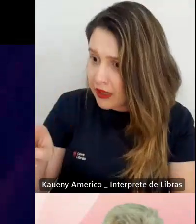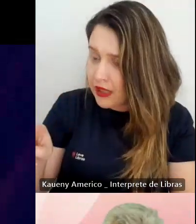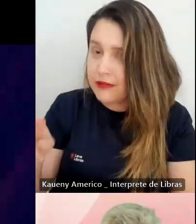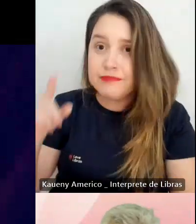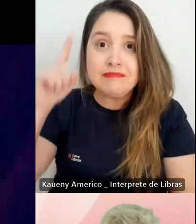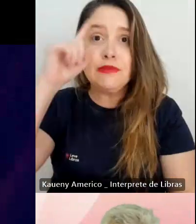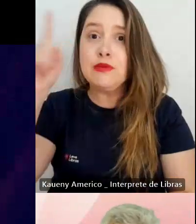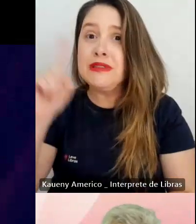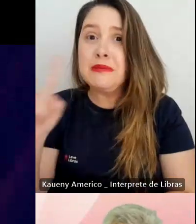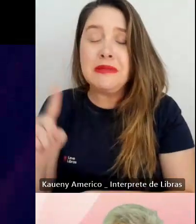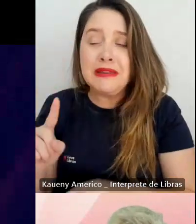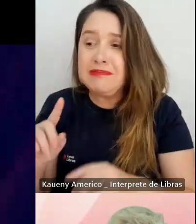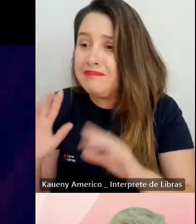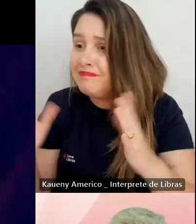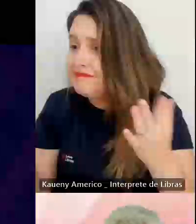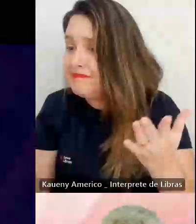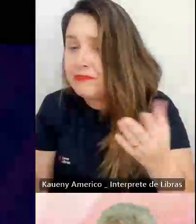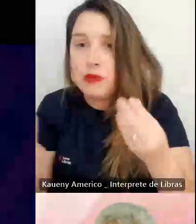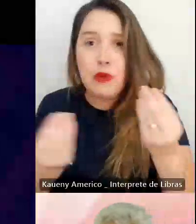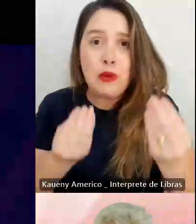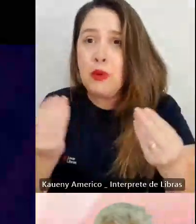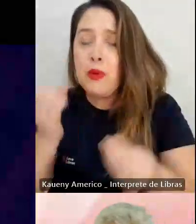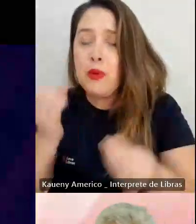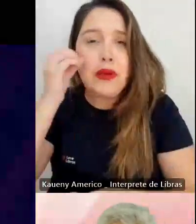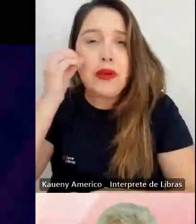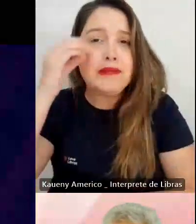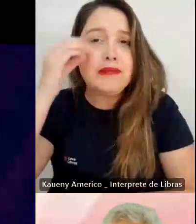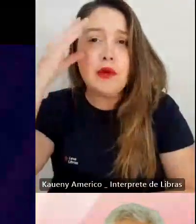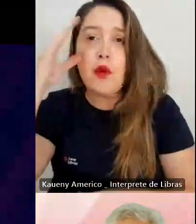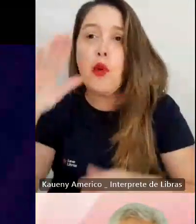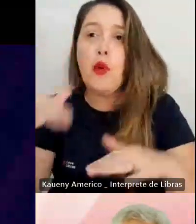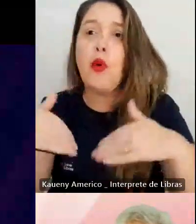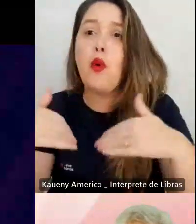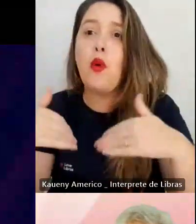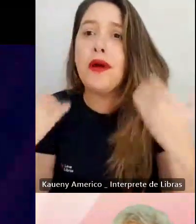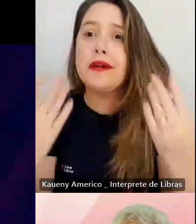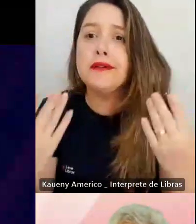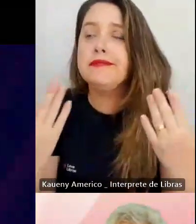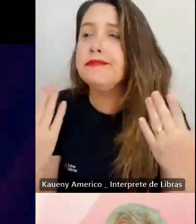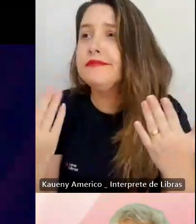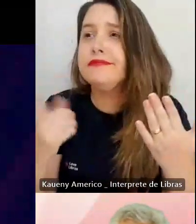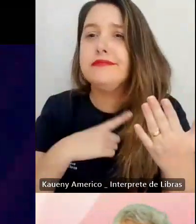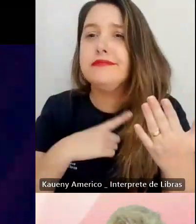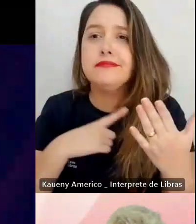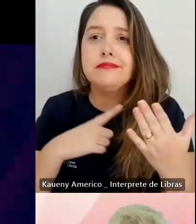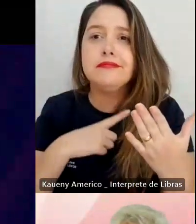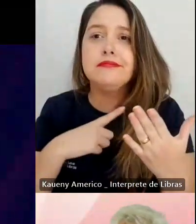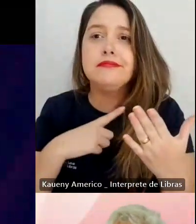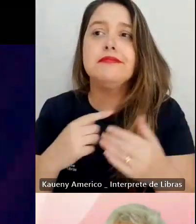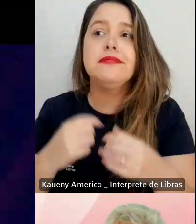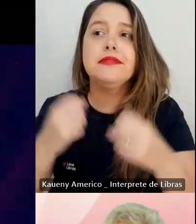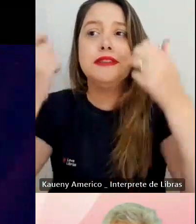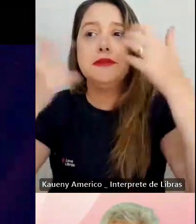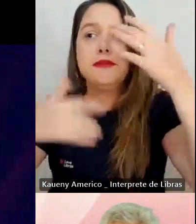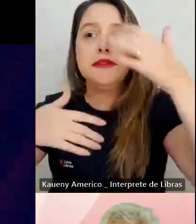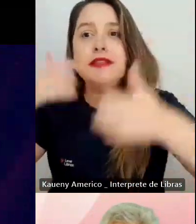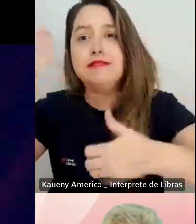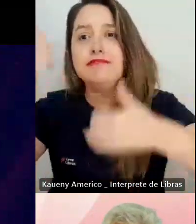nada, não havia um conhecimento, não havia uma passagem de explicação,